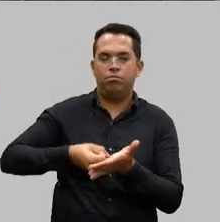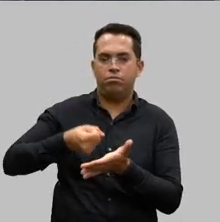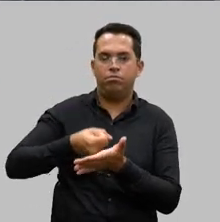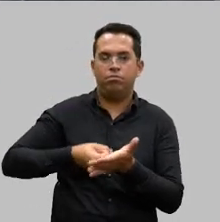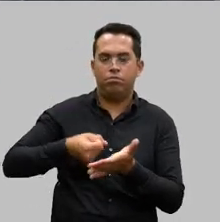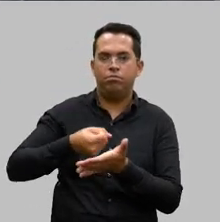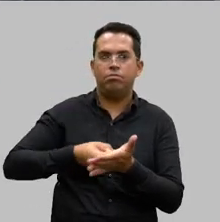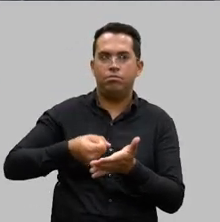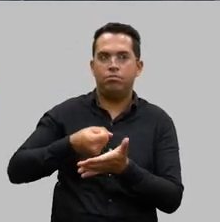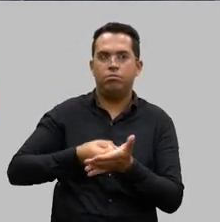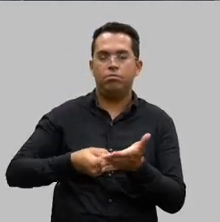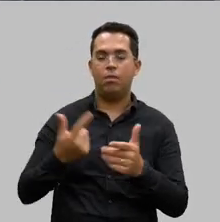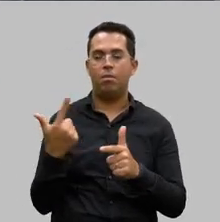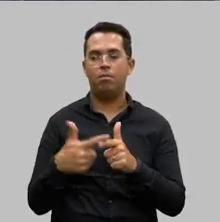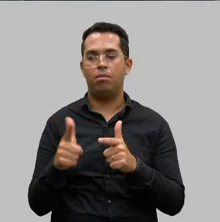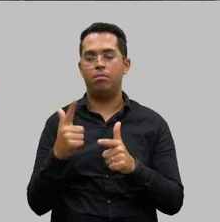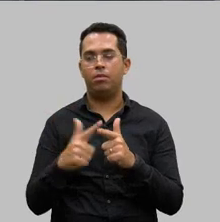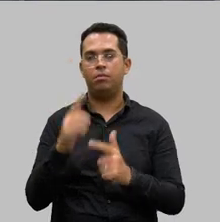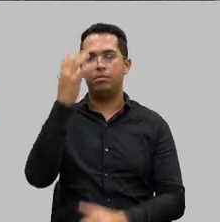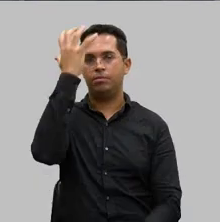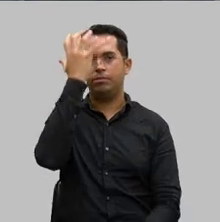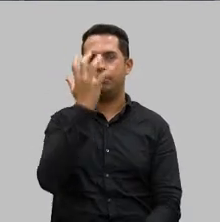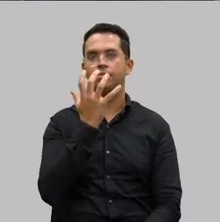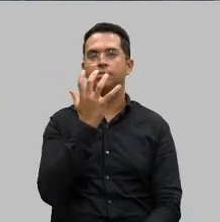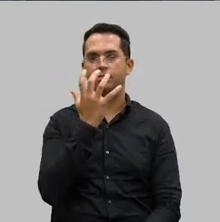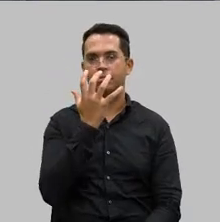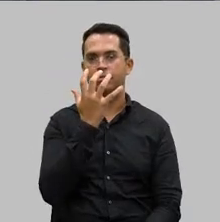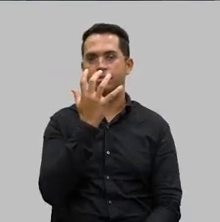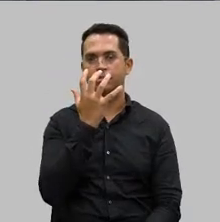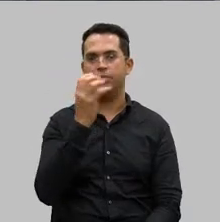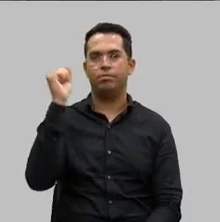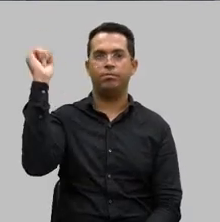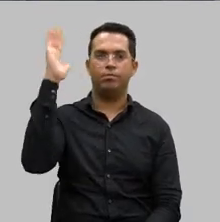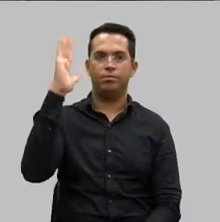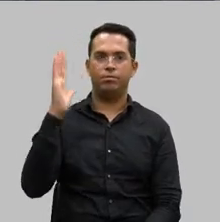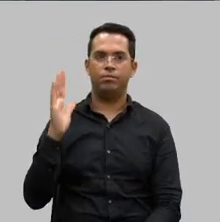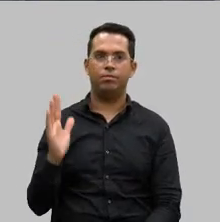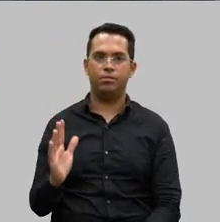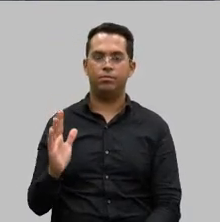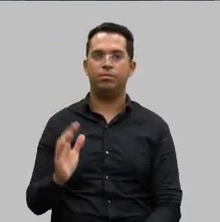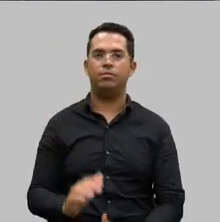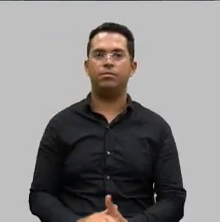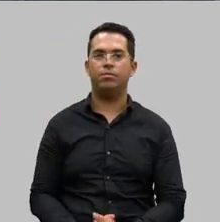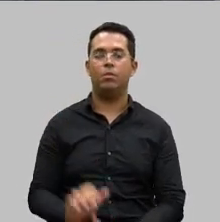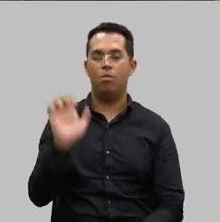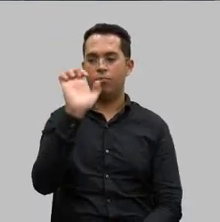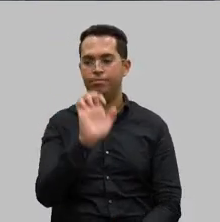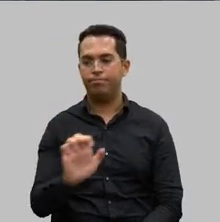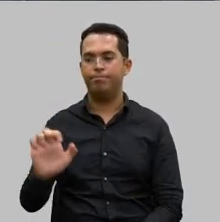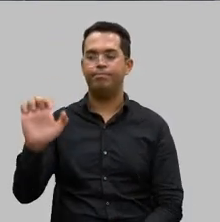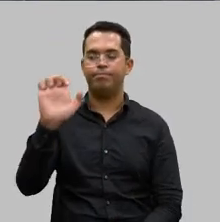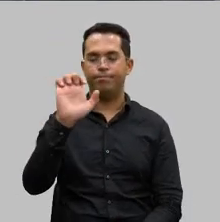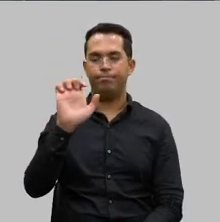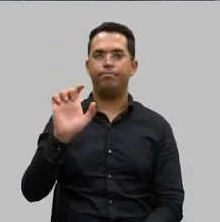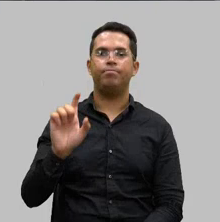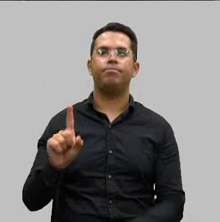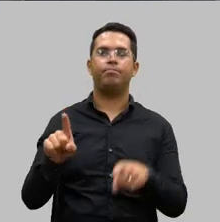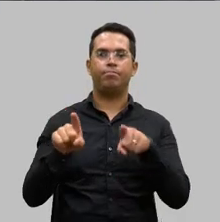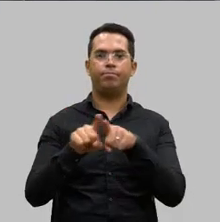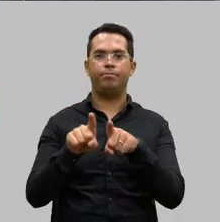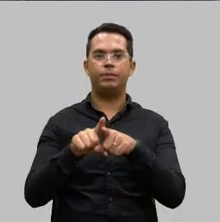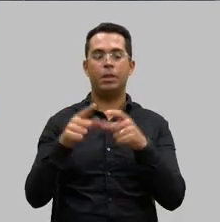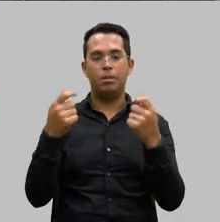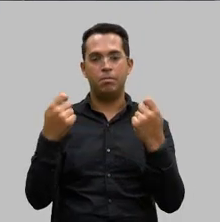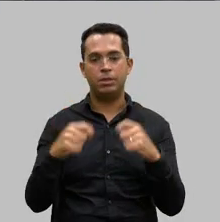então é um problema Seríssimo que nós vivemos no Brasil e não é diferente no estado Então precisamos ter política de proteção